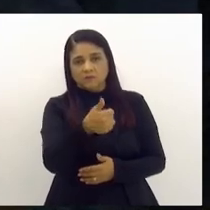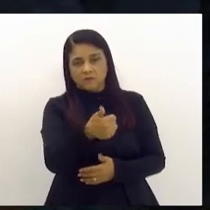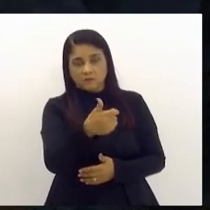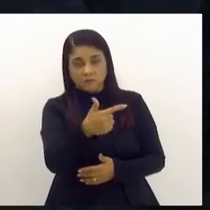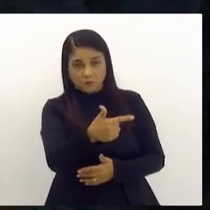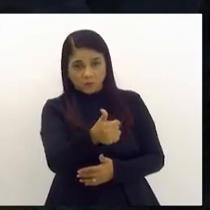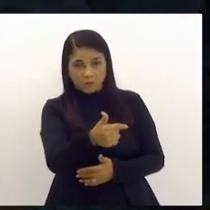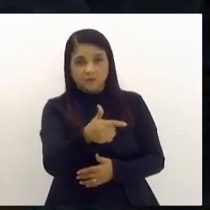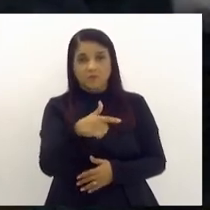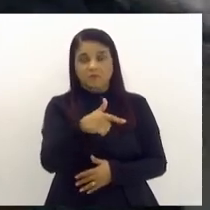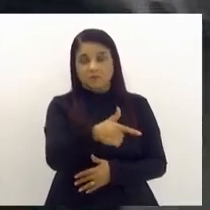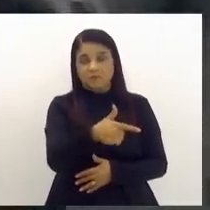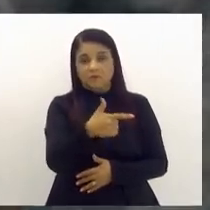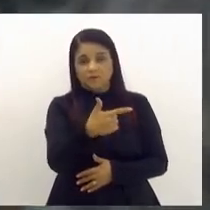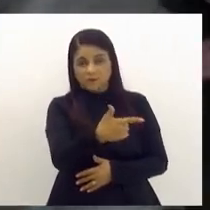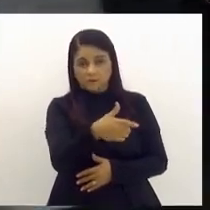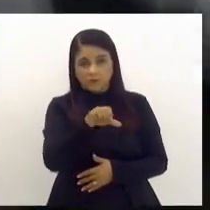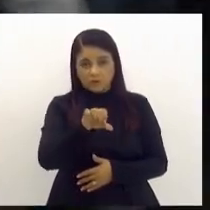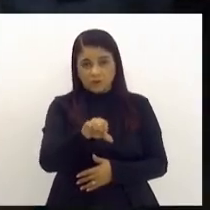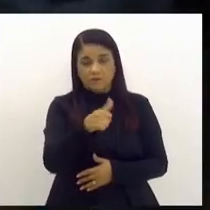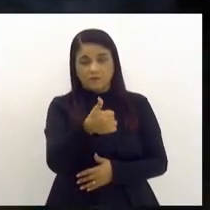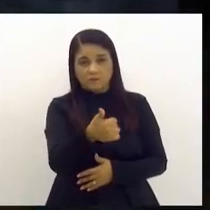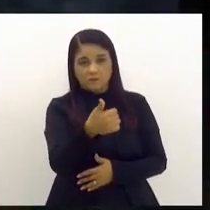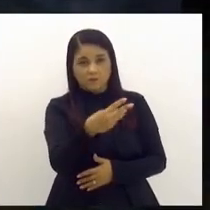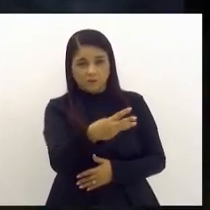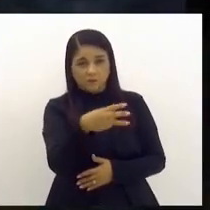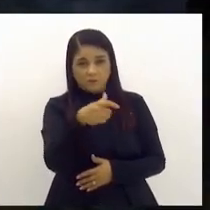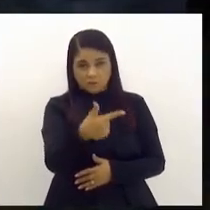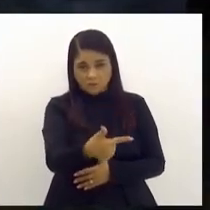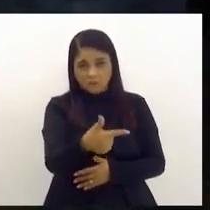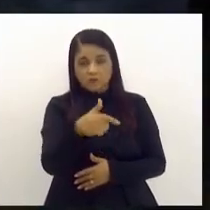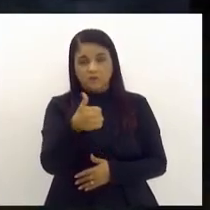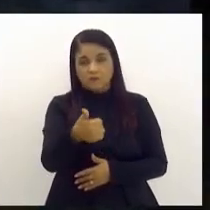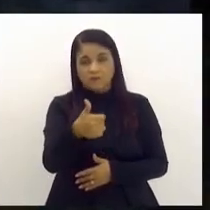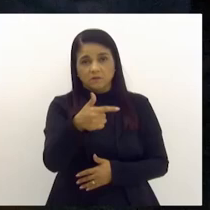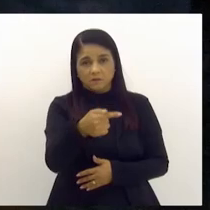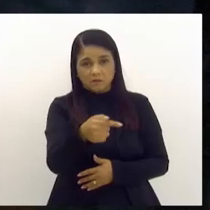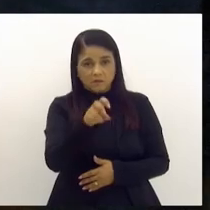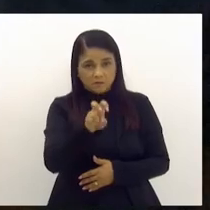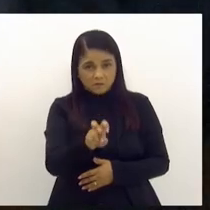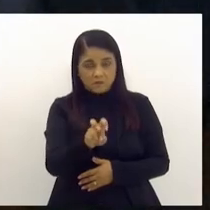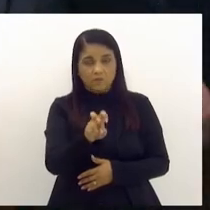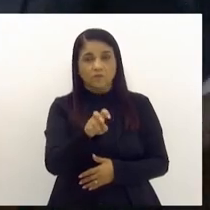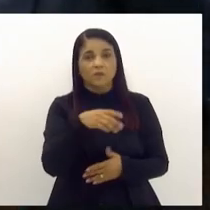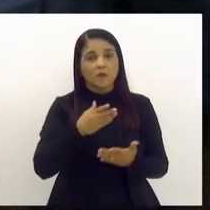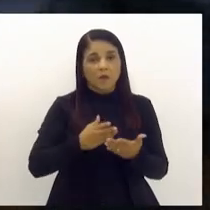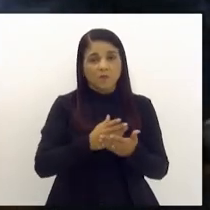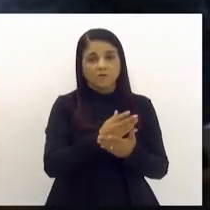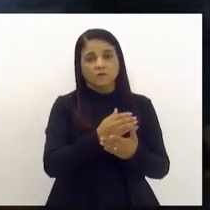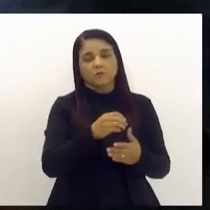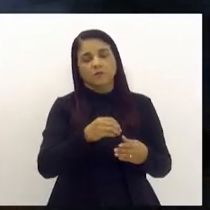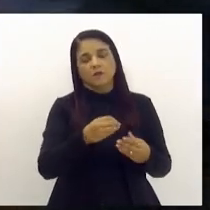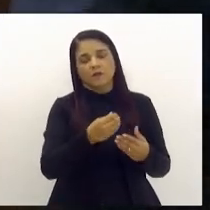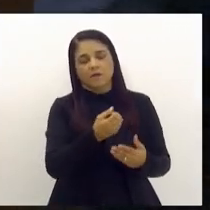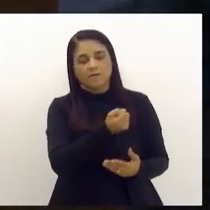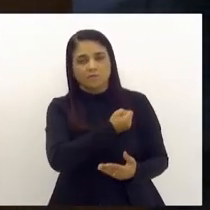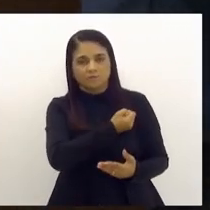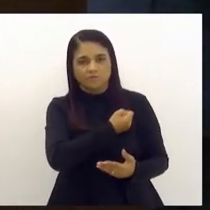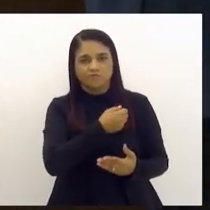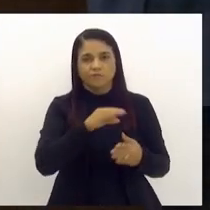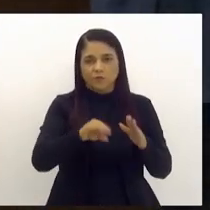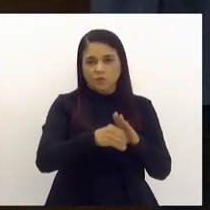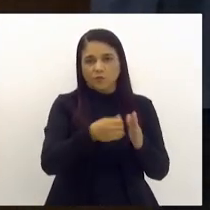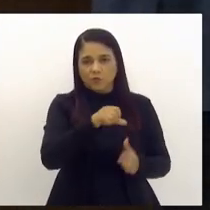112, 129, 132 e 175, pela aprovação da emenda número 9,